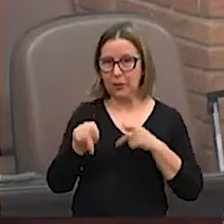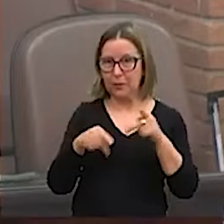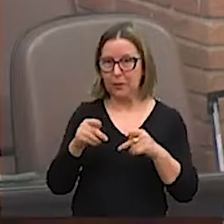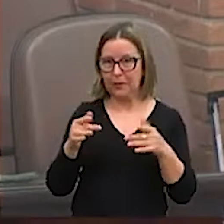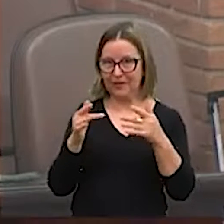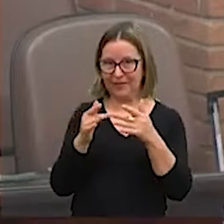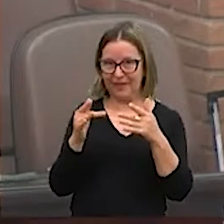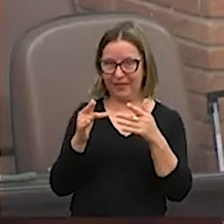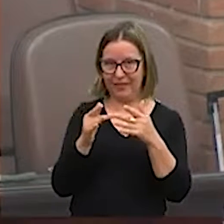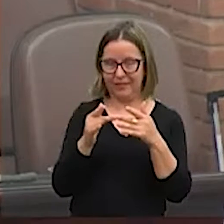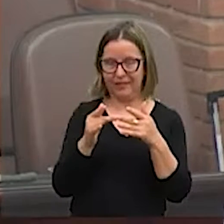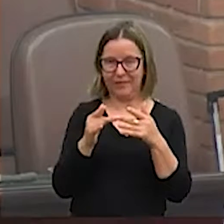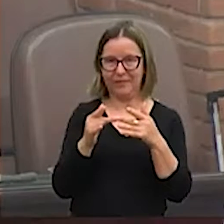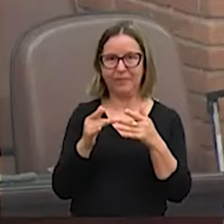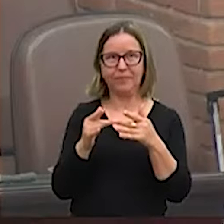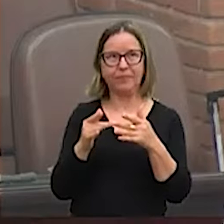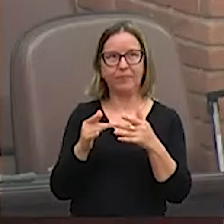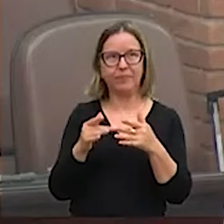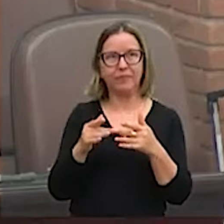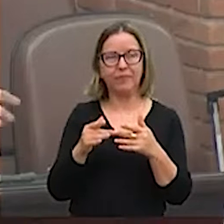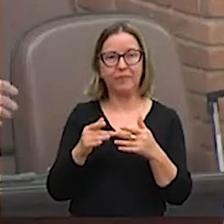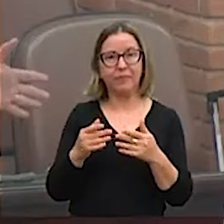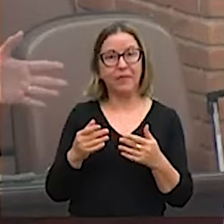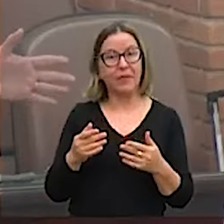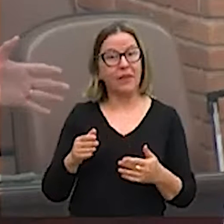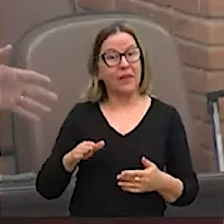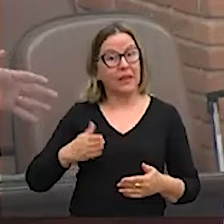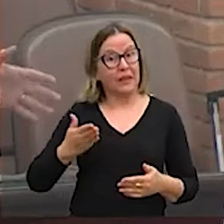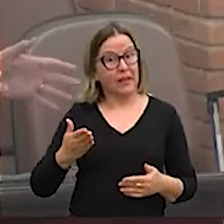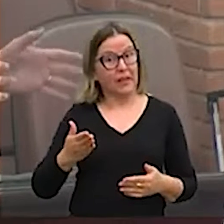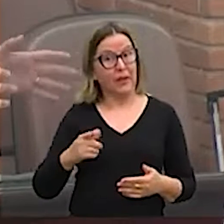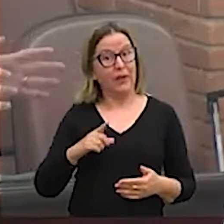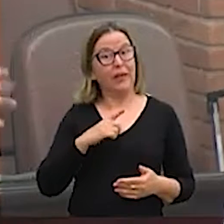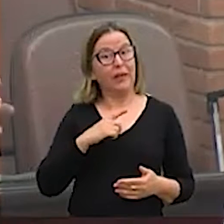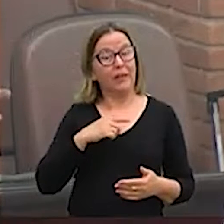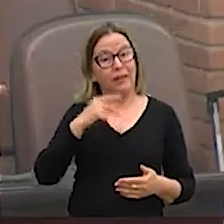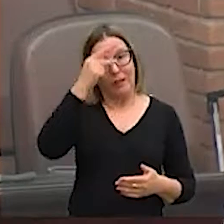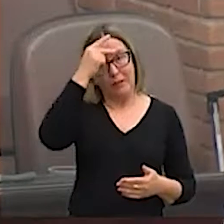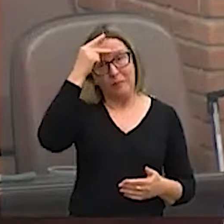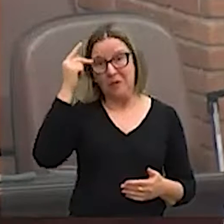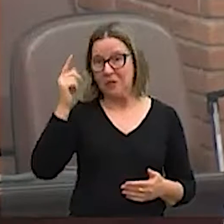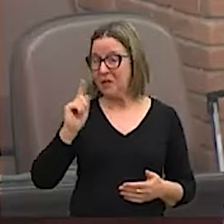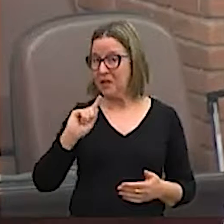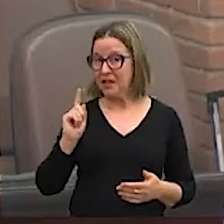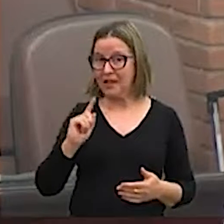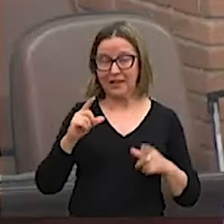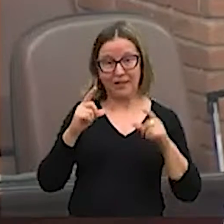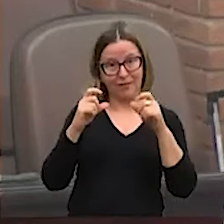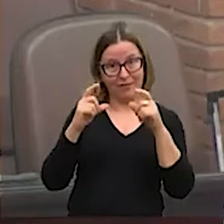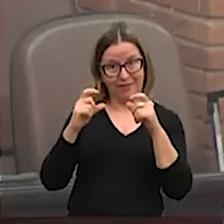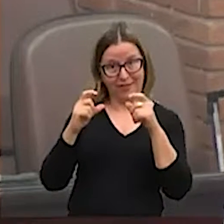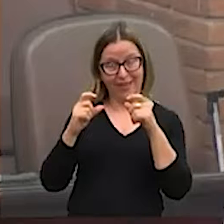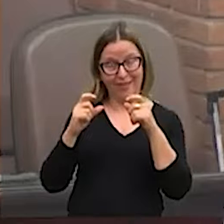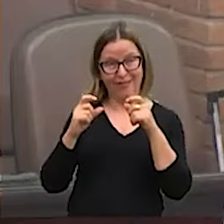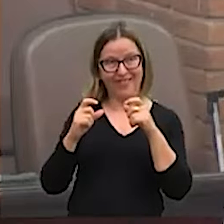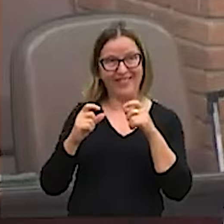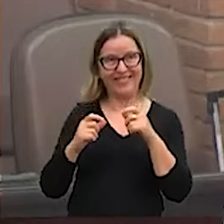plugadas. Então, muita gente deixou de ter o privilégio de enviar porque,